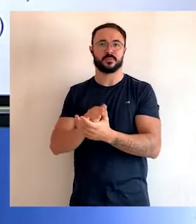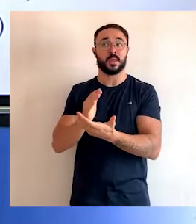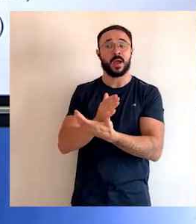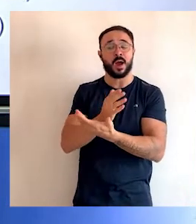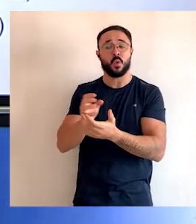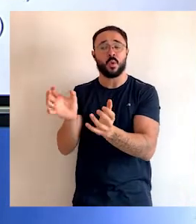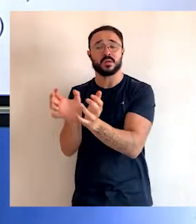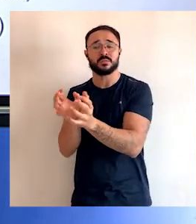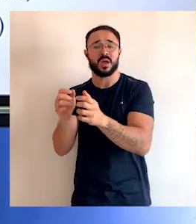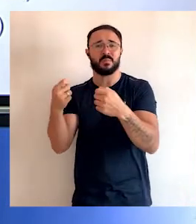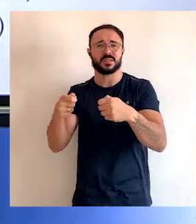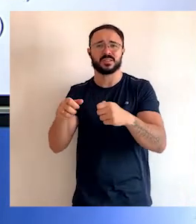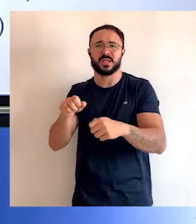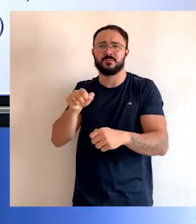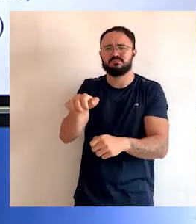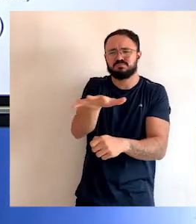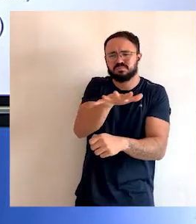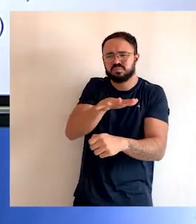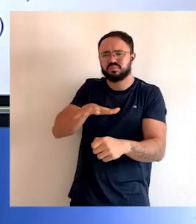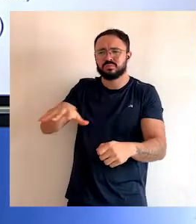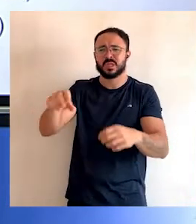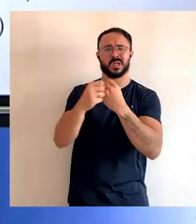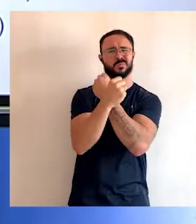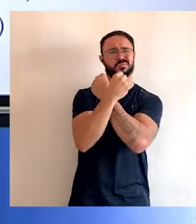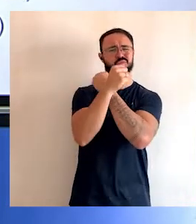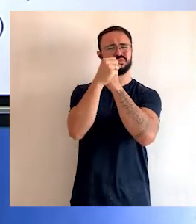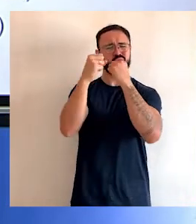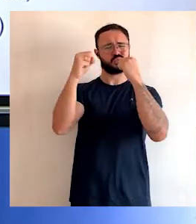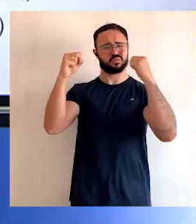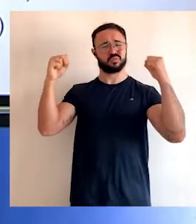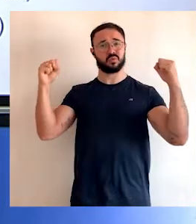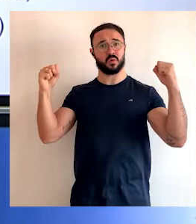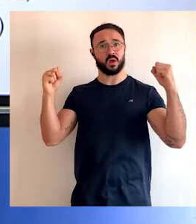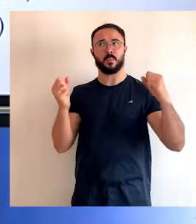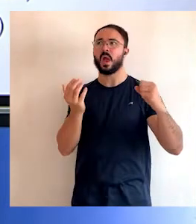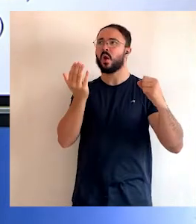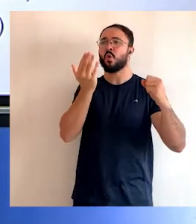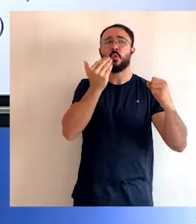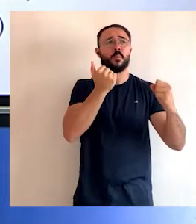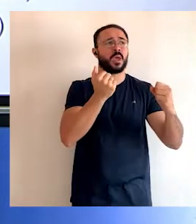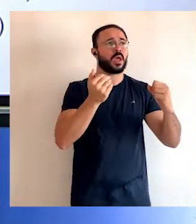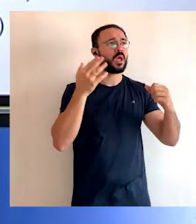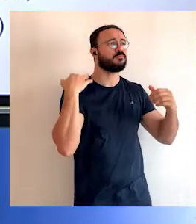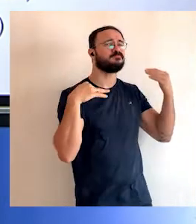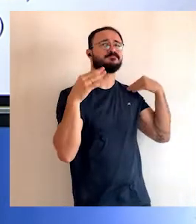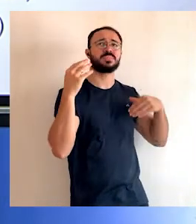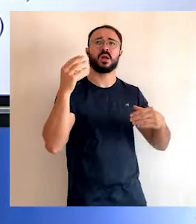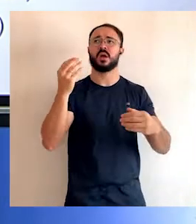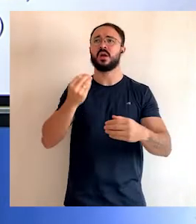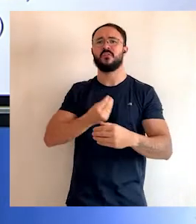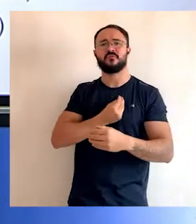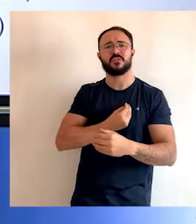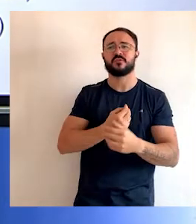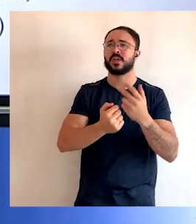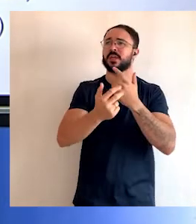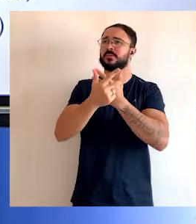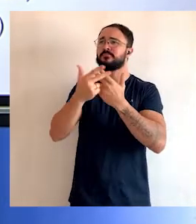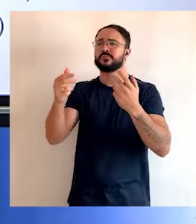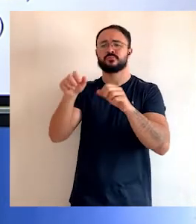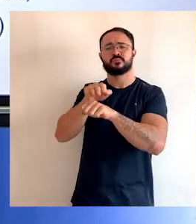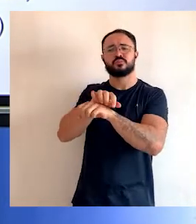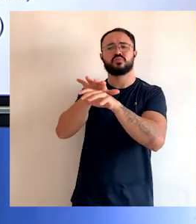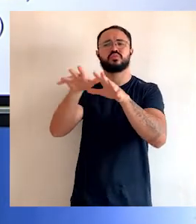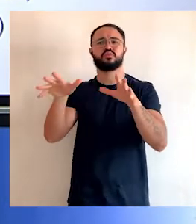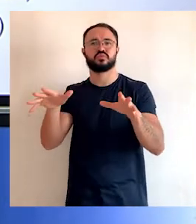para sua reprodução, para sua alimentação. E quando ela precisa de uma grande área, consequentemente você acaba protegendo